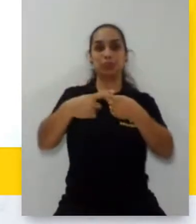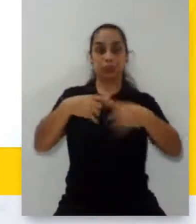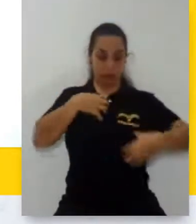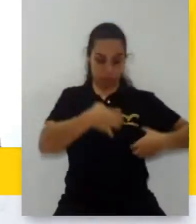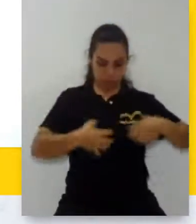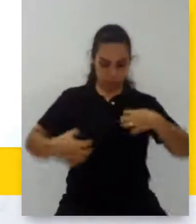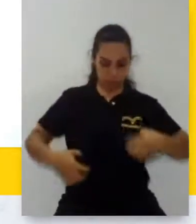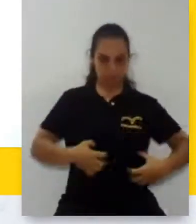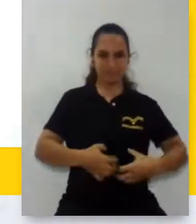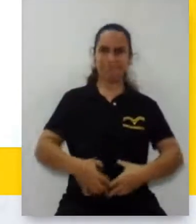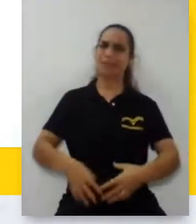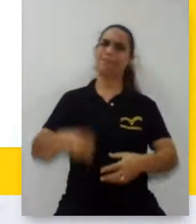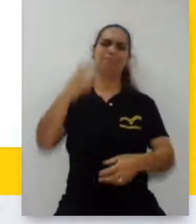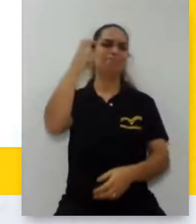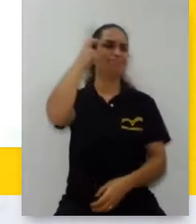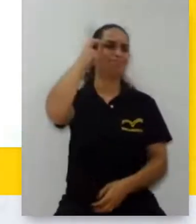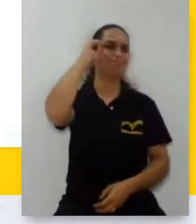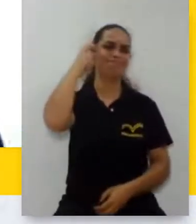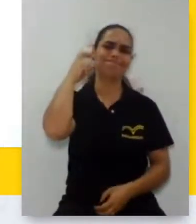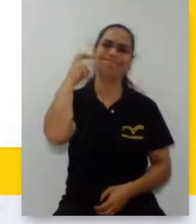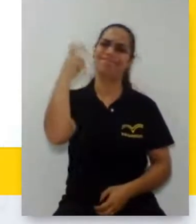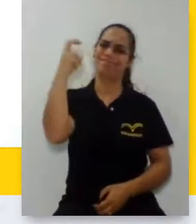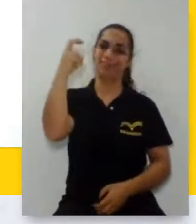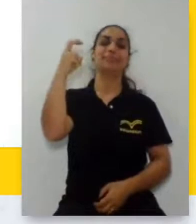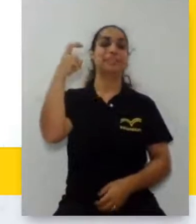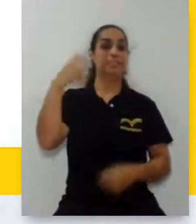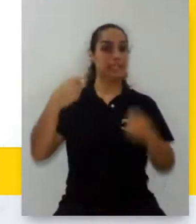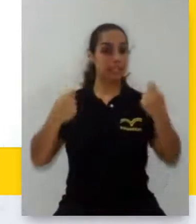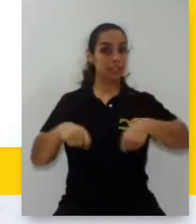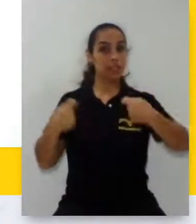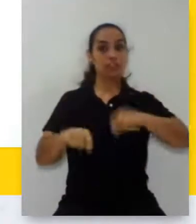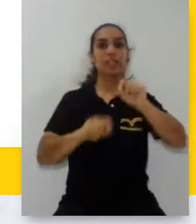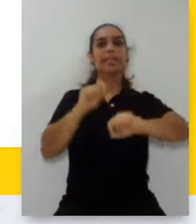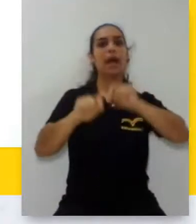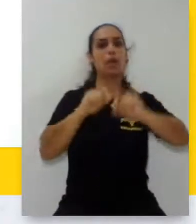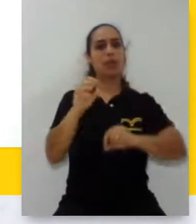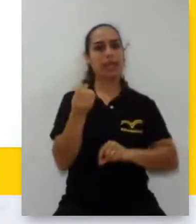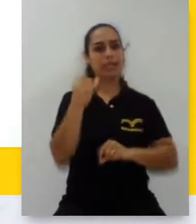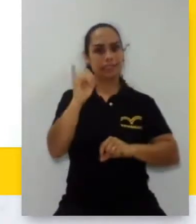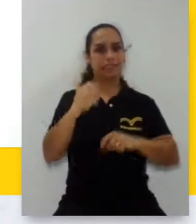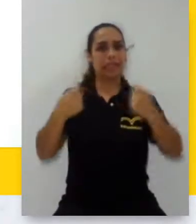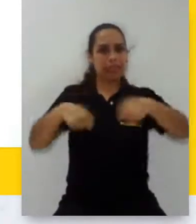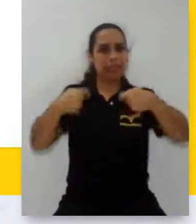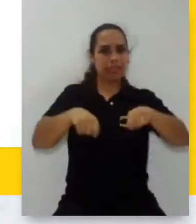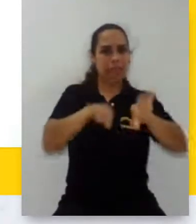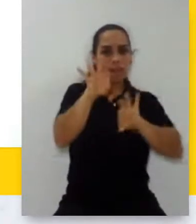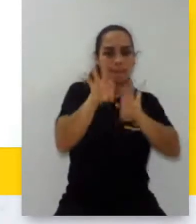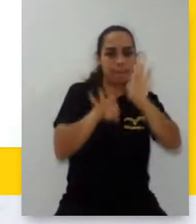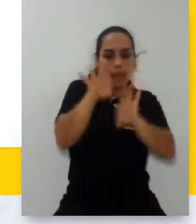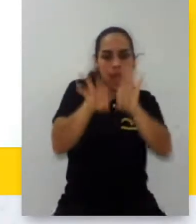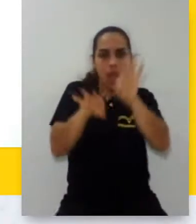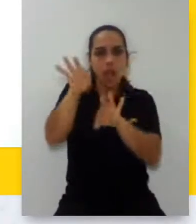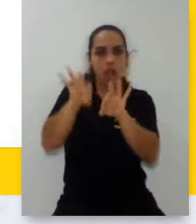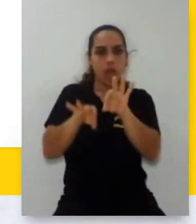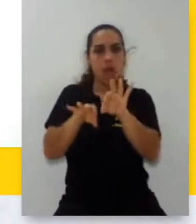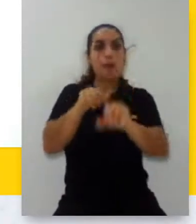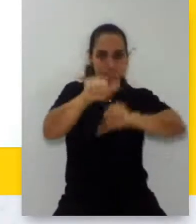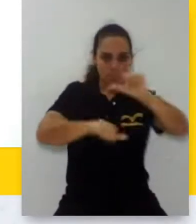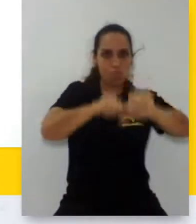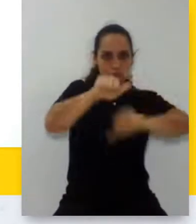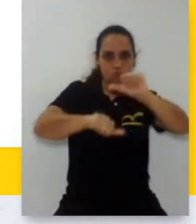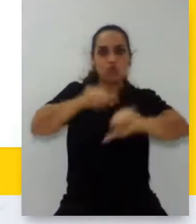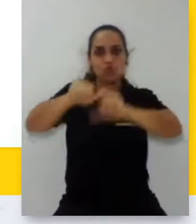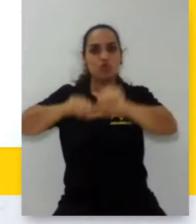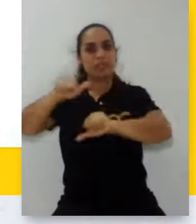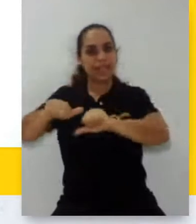e consegue ficar numa homeostase. Então, se você mexer com isso, se você mexe esse gasto durante o exercício, você mexe essa dívida a